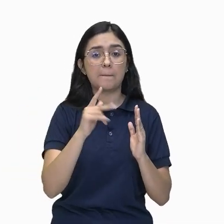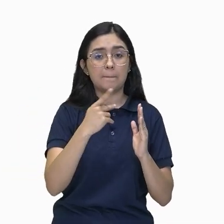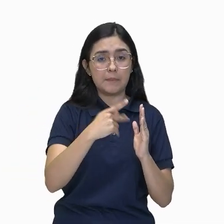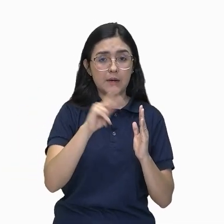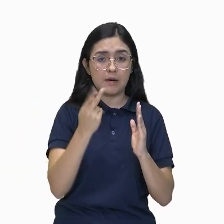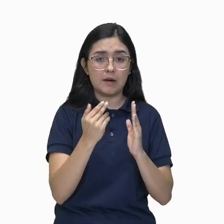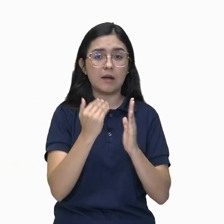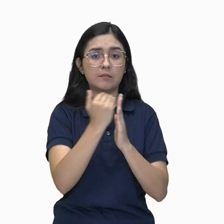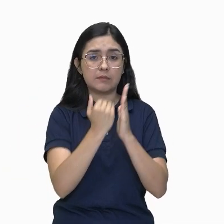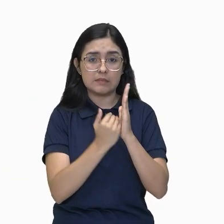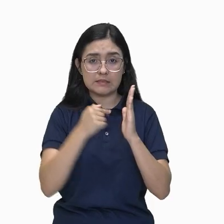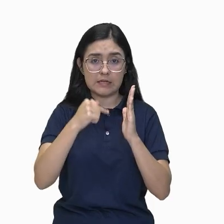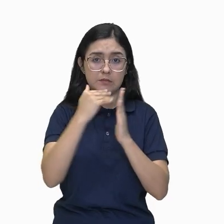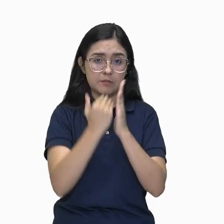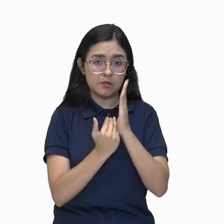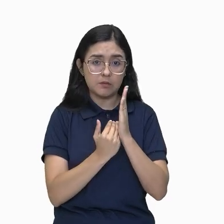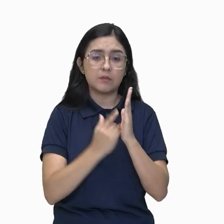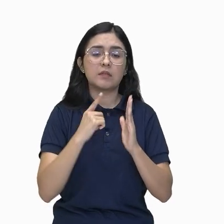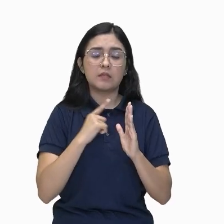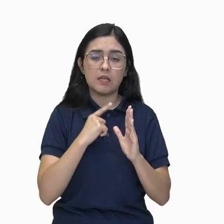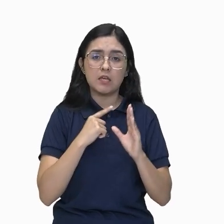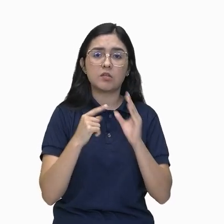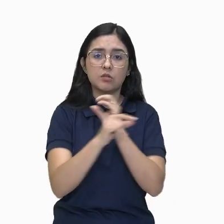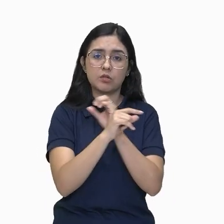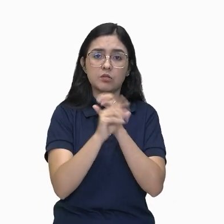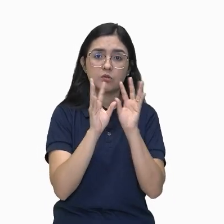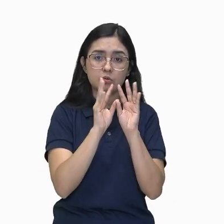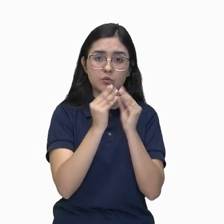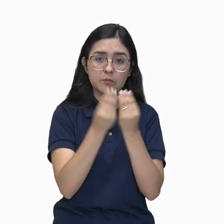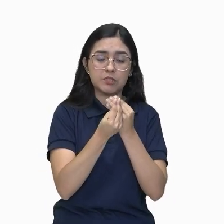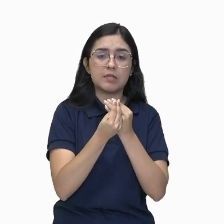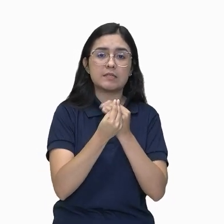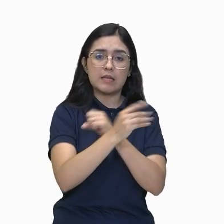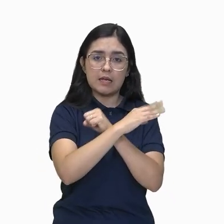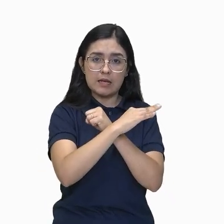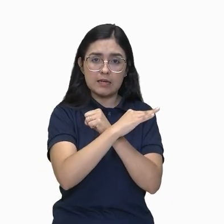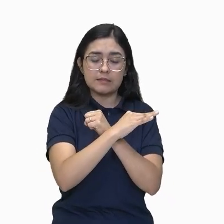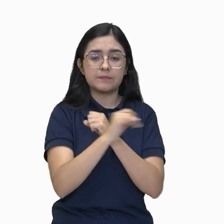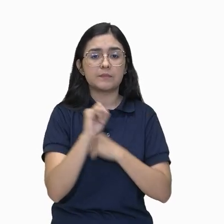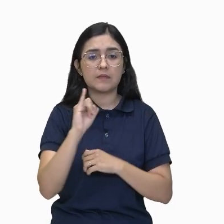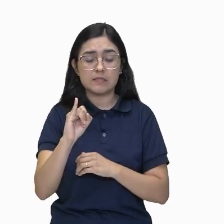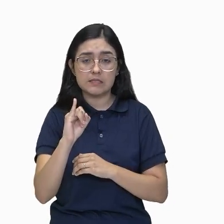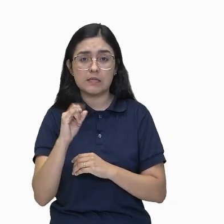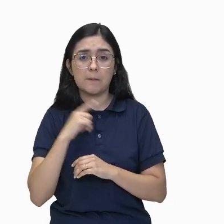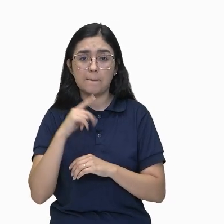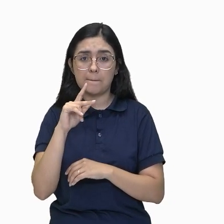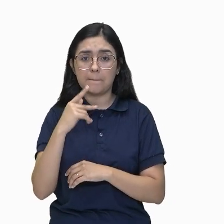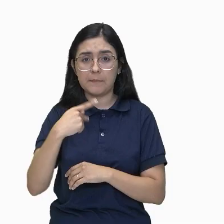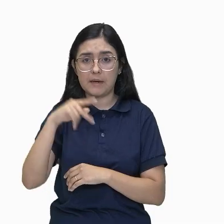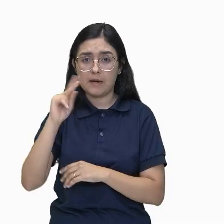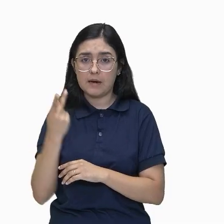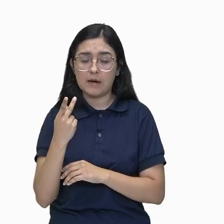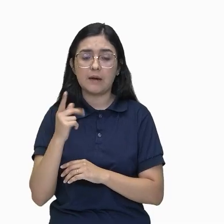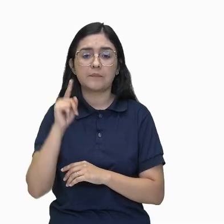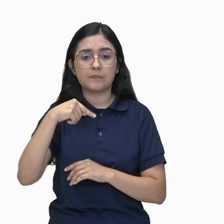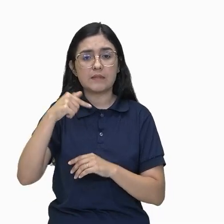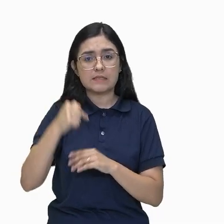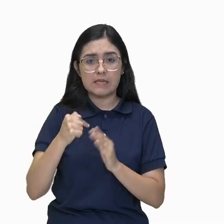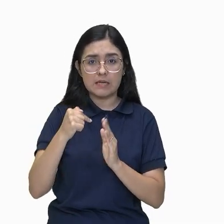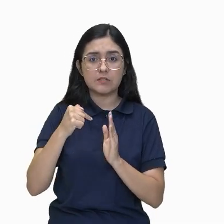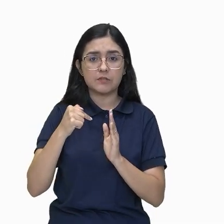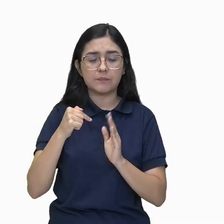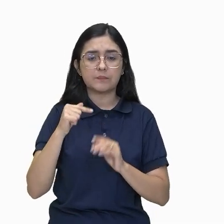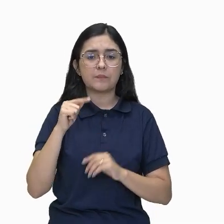que 7, eu tenho substâncias ácidas. Quando eu tenho o pH igual a 7,